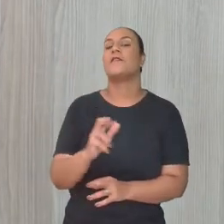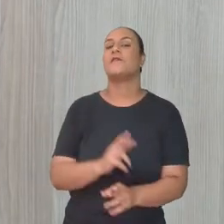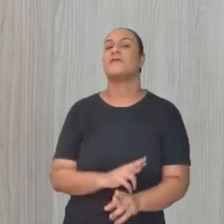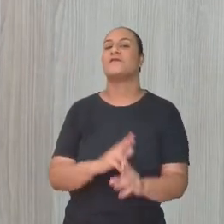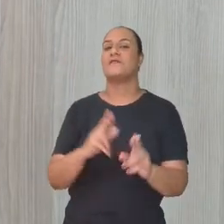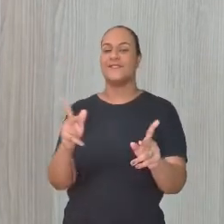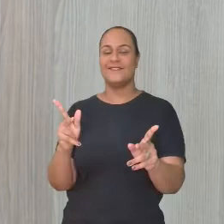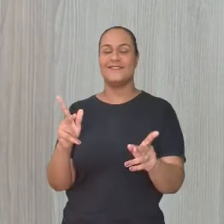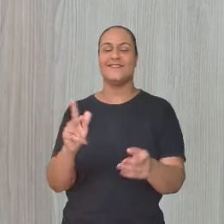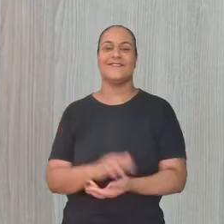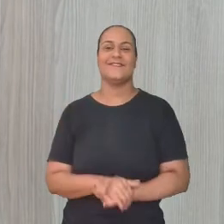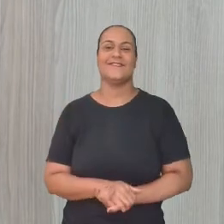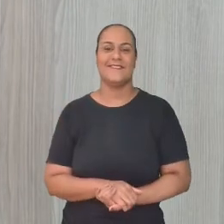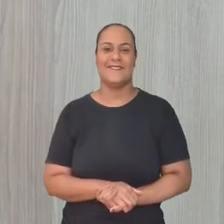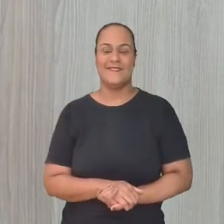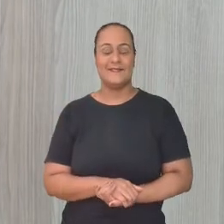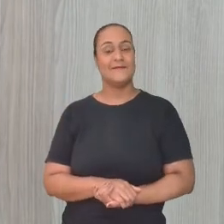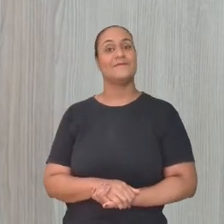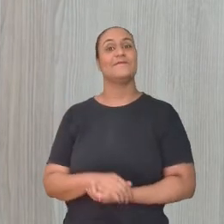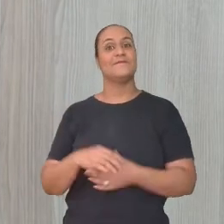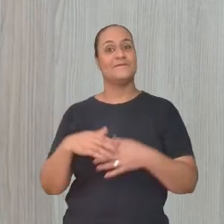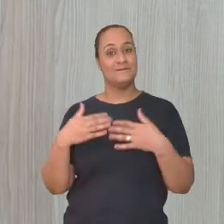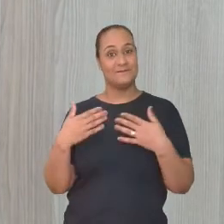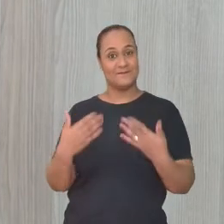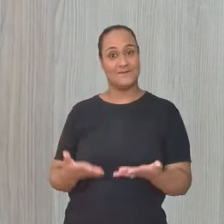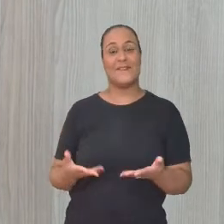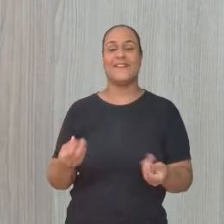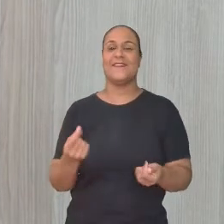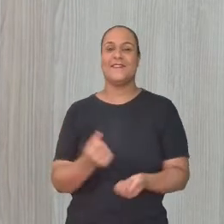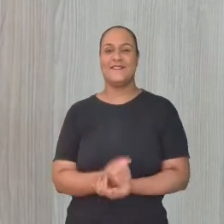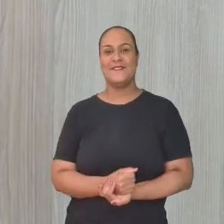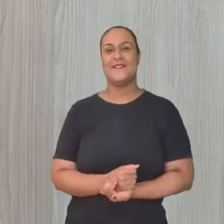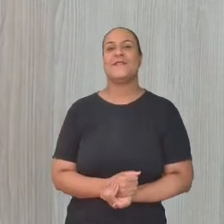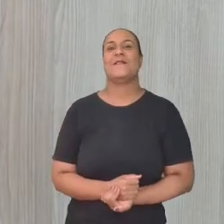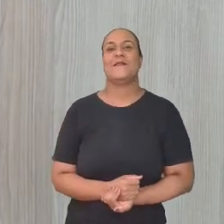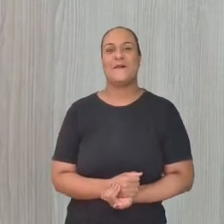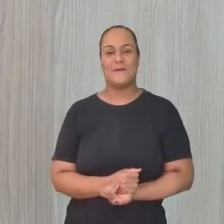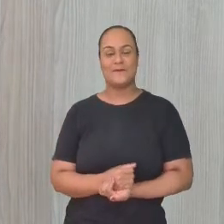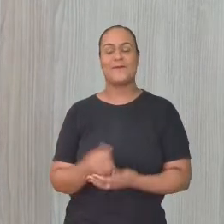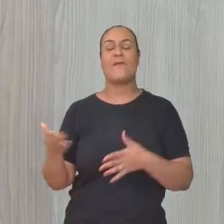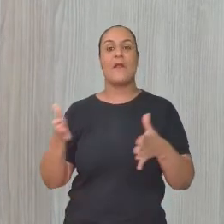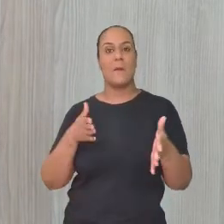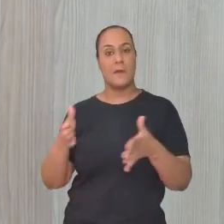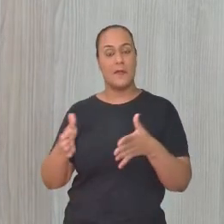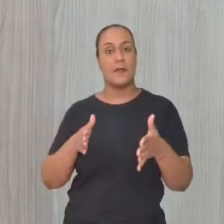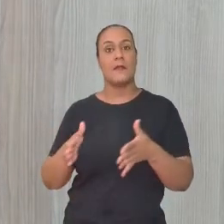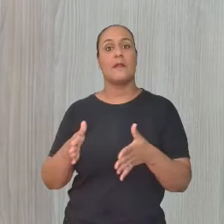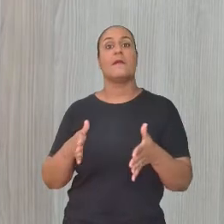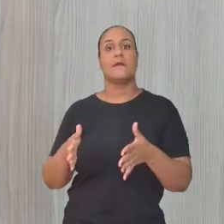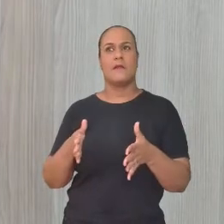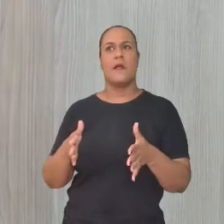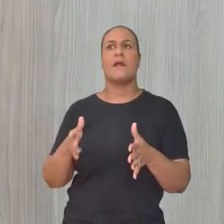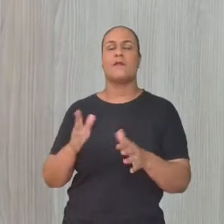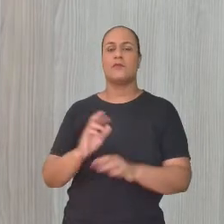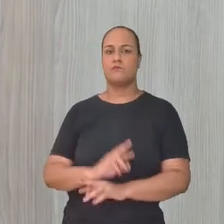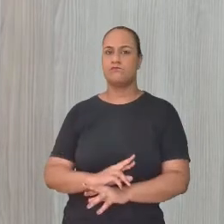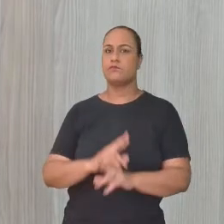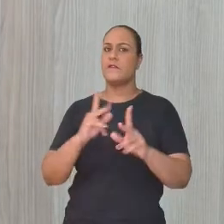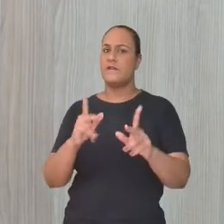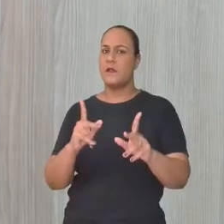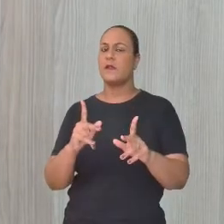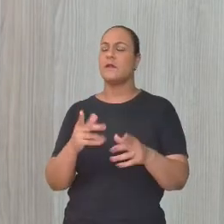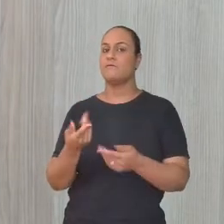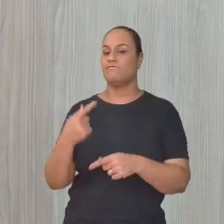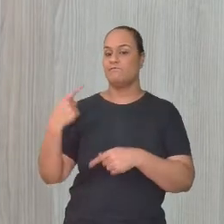não tinha, né? Então, ou seja, são marcas culturais, Juninho, pertencentes à nossa geração, diferente daquelas gerações